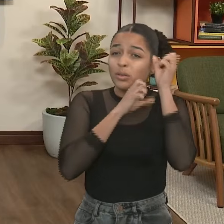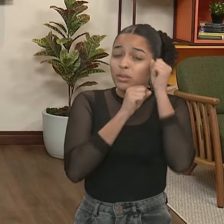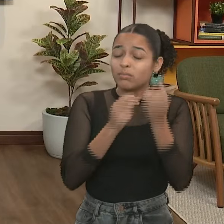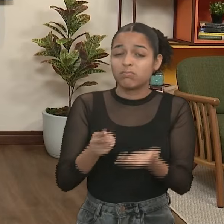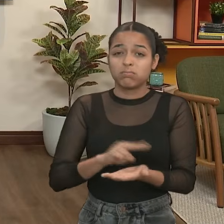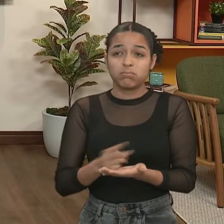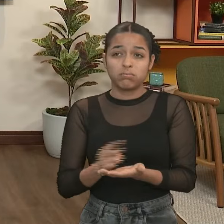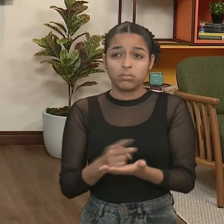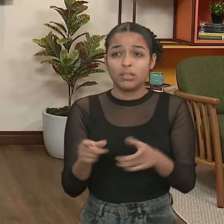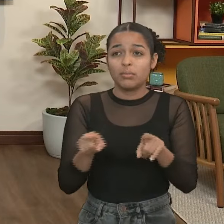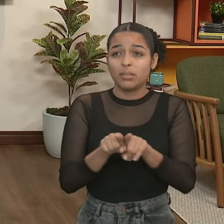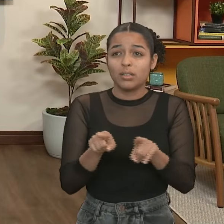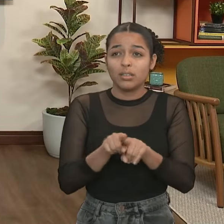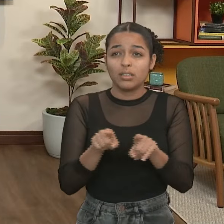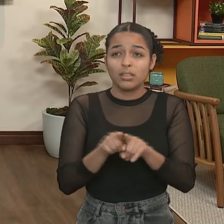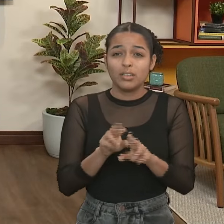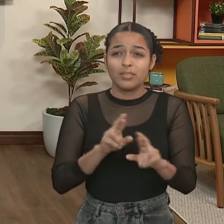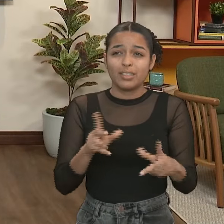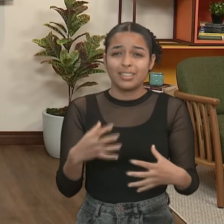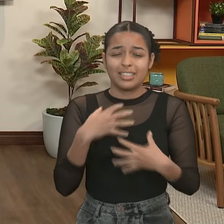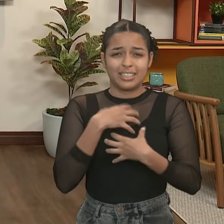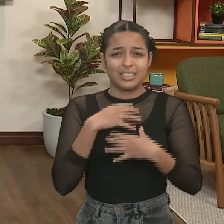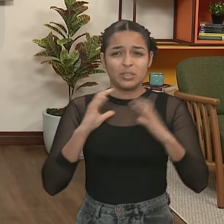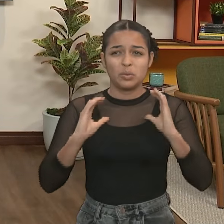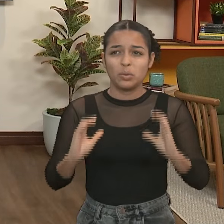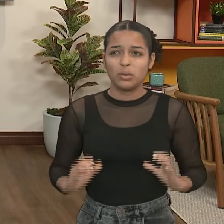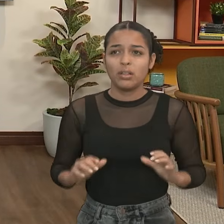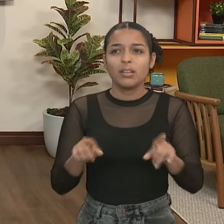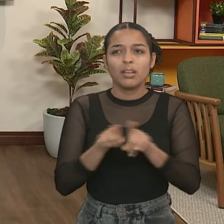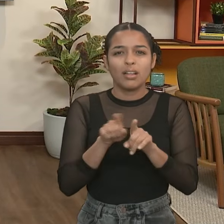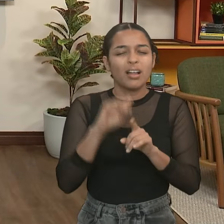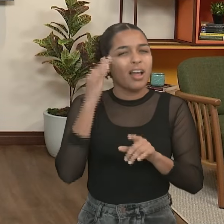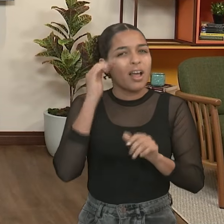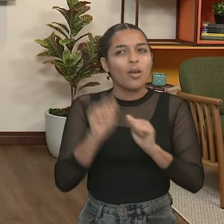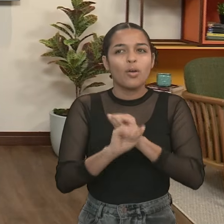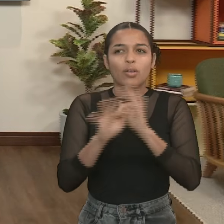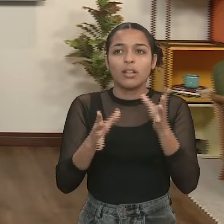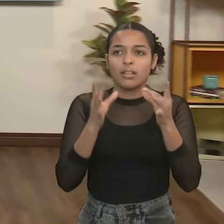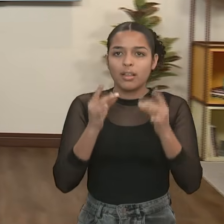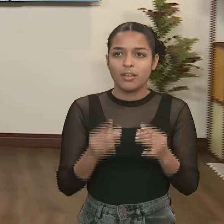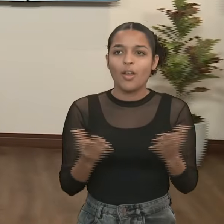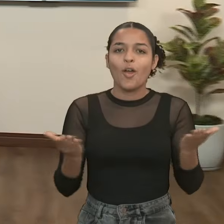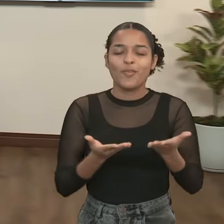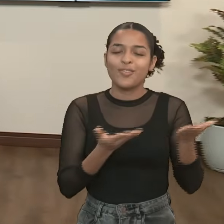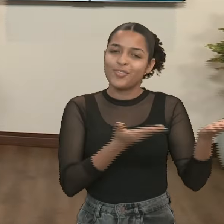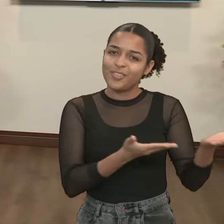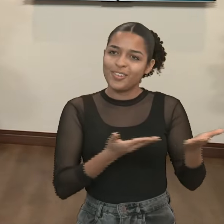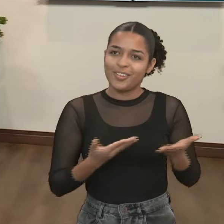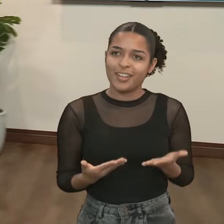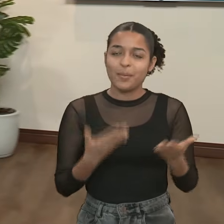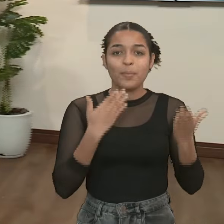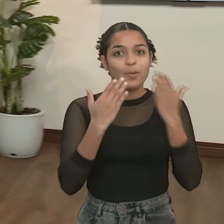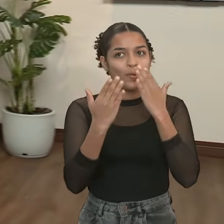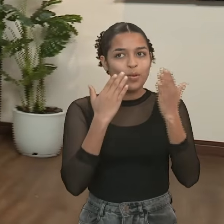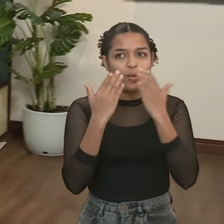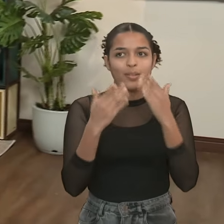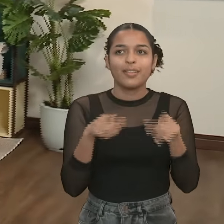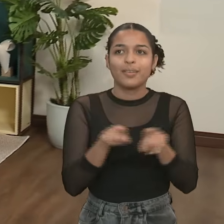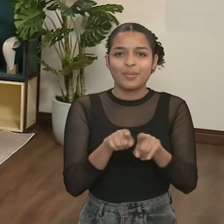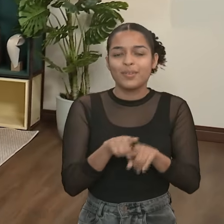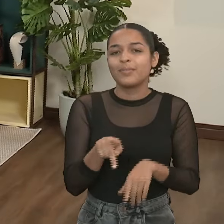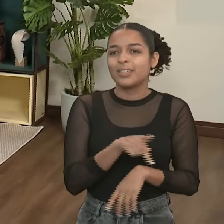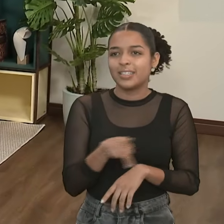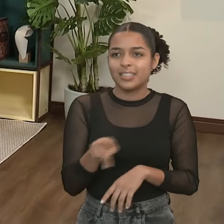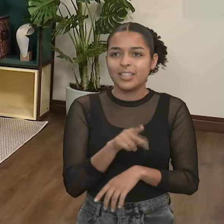dos prejuízos. E para a gente entender melhor sobre isso, a gente vai conversar hoje então com a psicóloga, a professora Maíra Almeida,